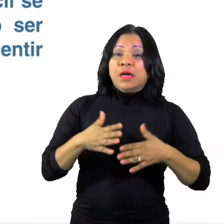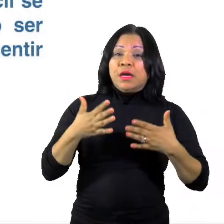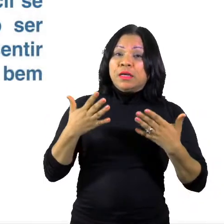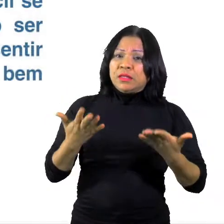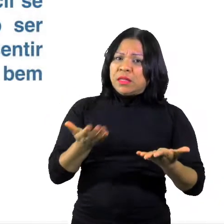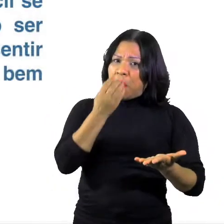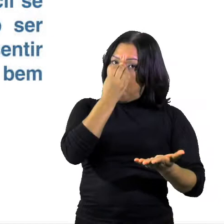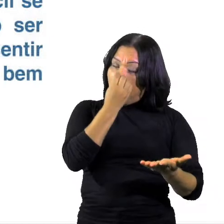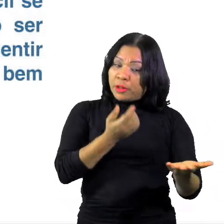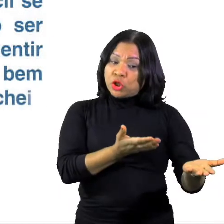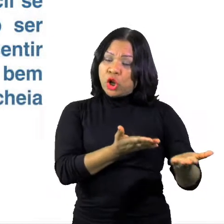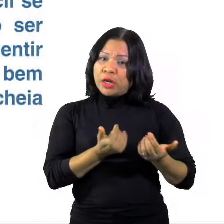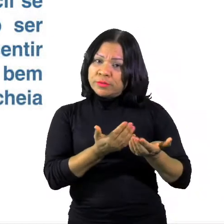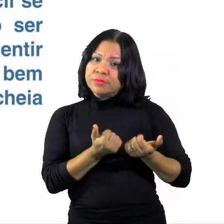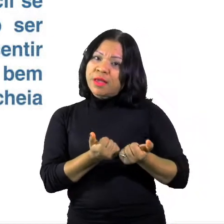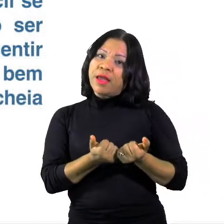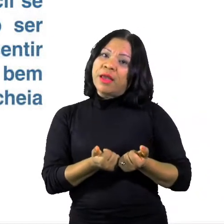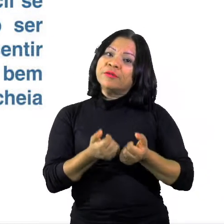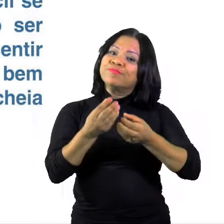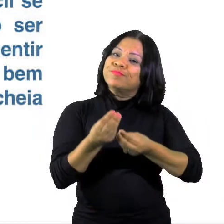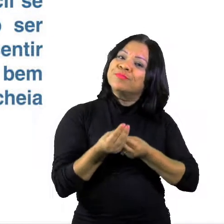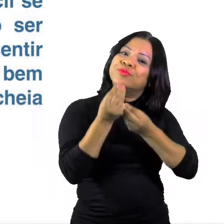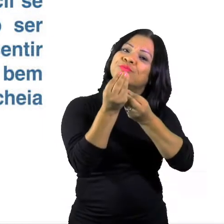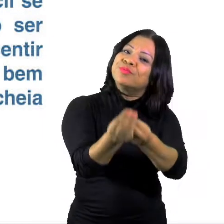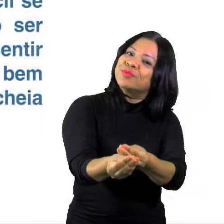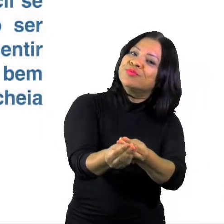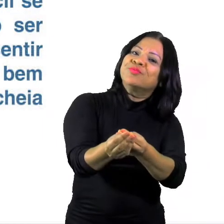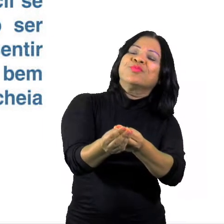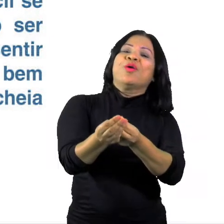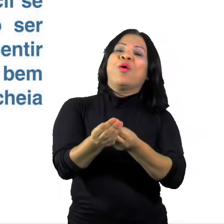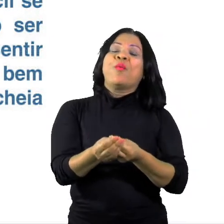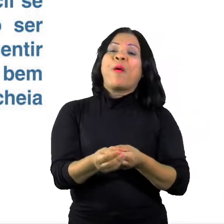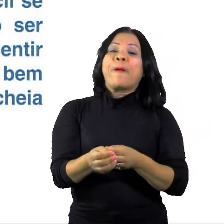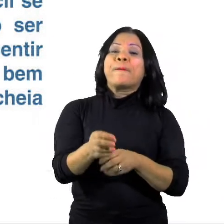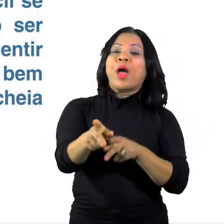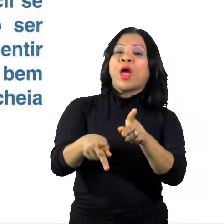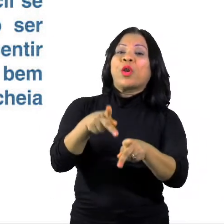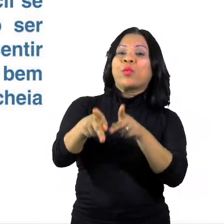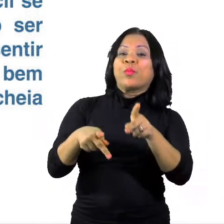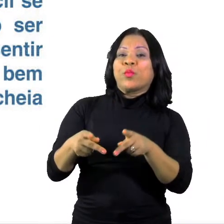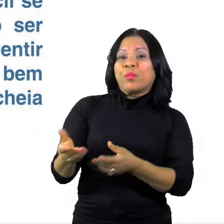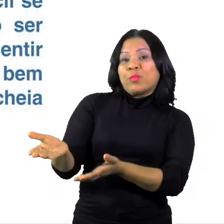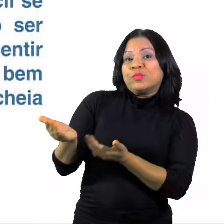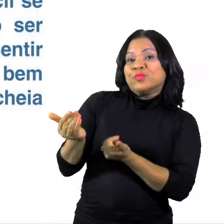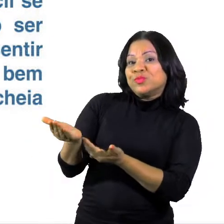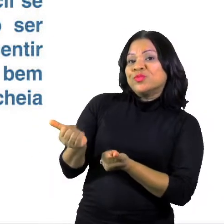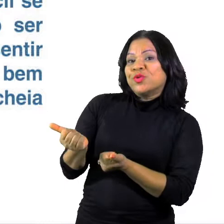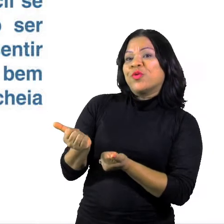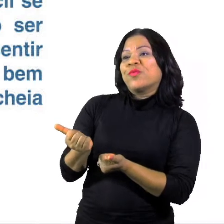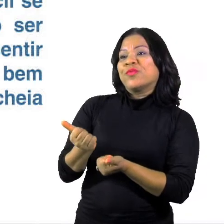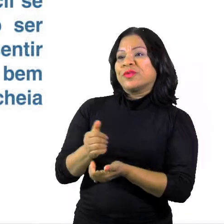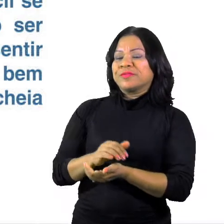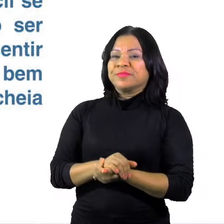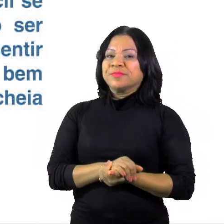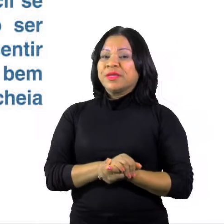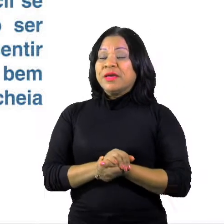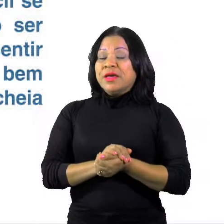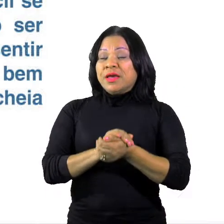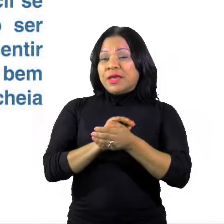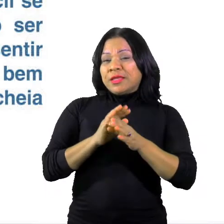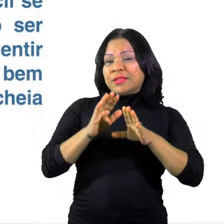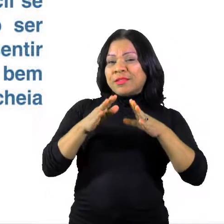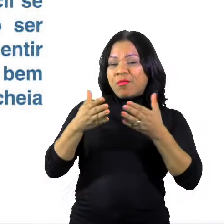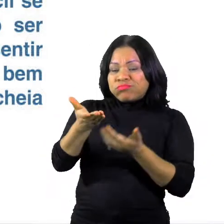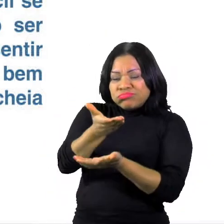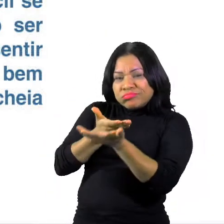foi destinado para o público adolescente. Mesmo sendo destinado ao público jovem, o livro envolve o leitor com toda a trama